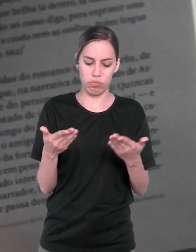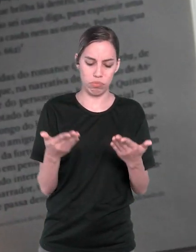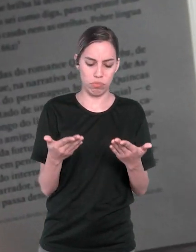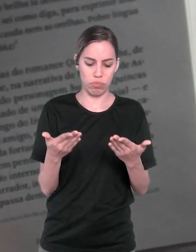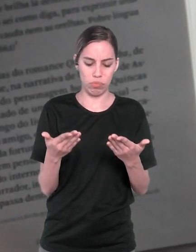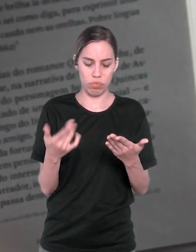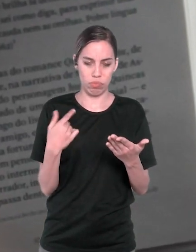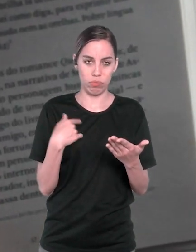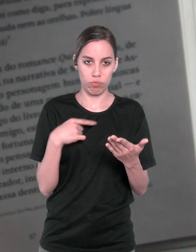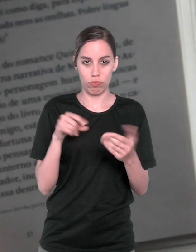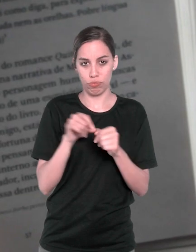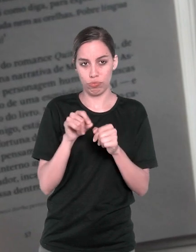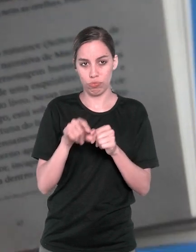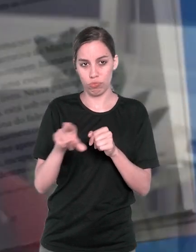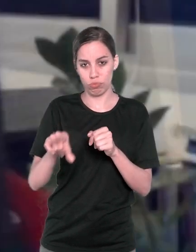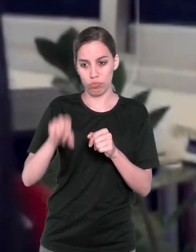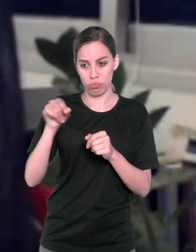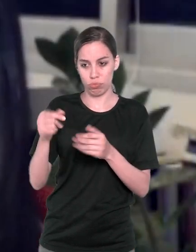por